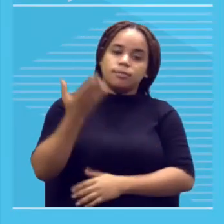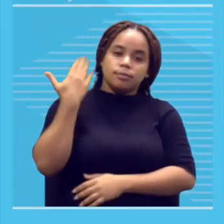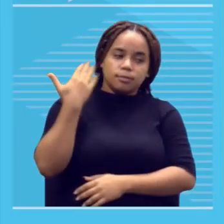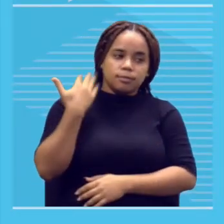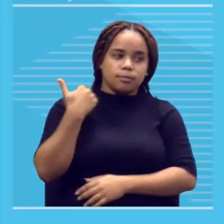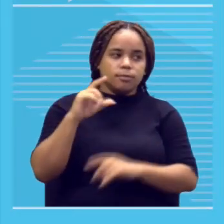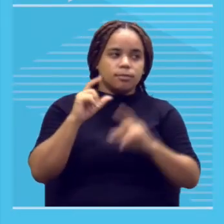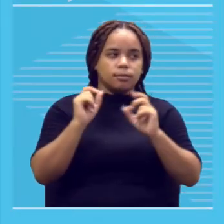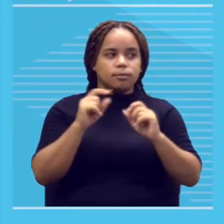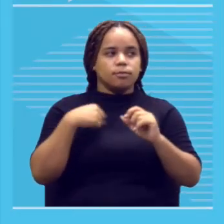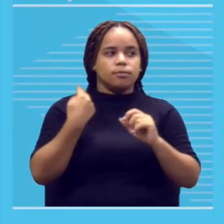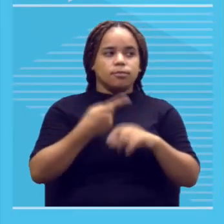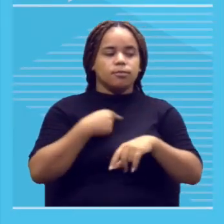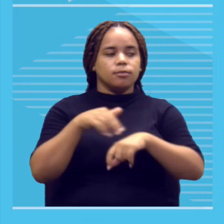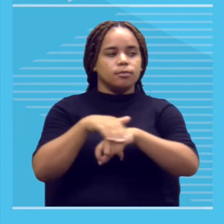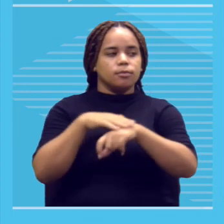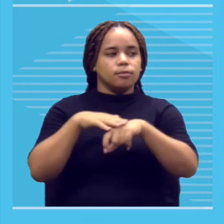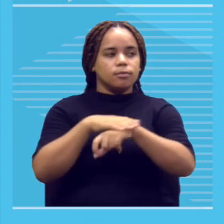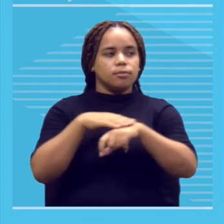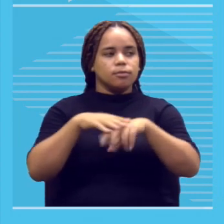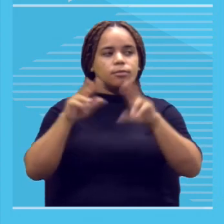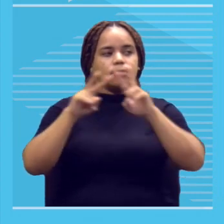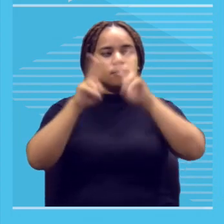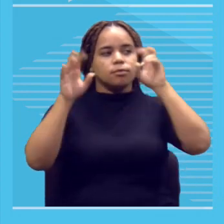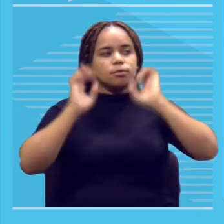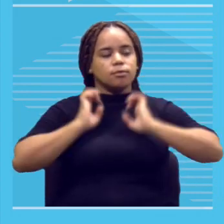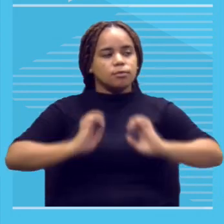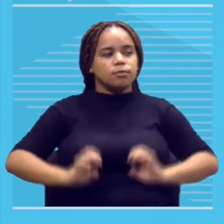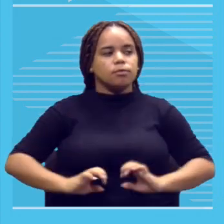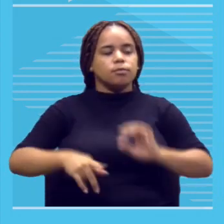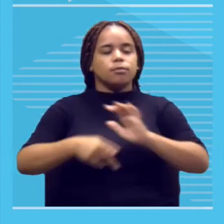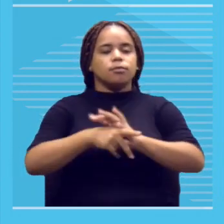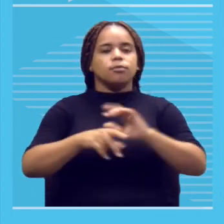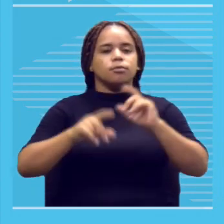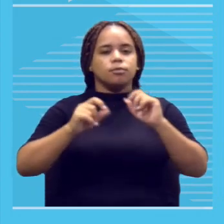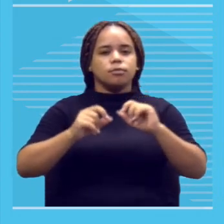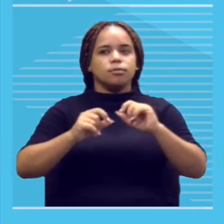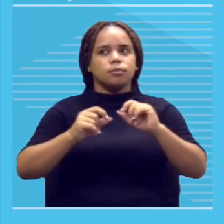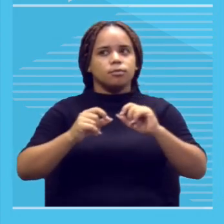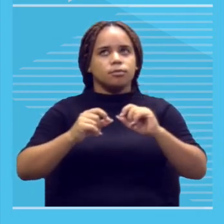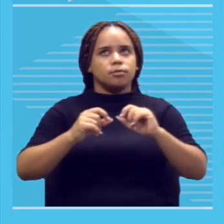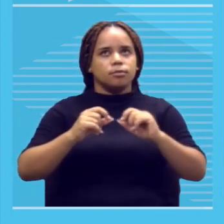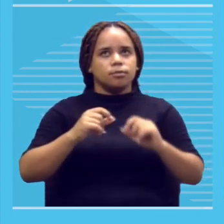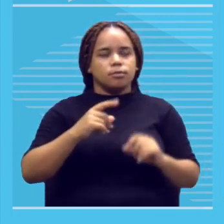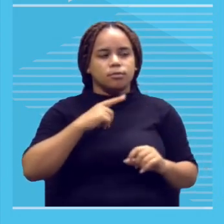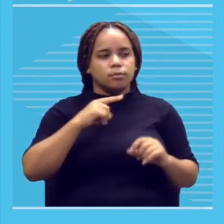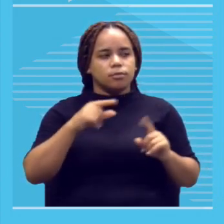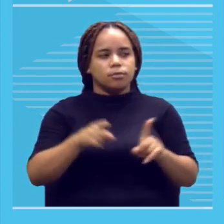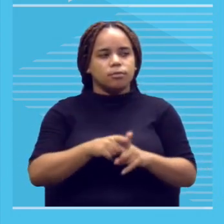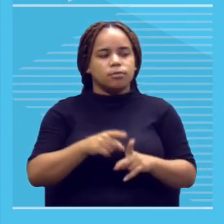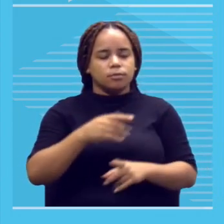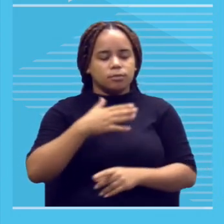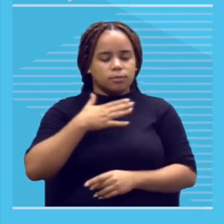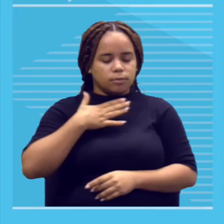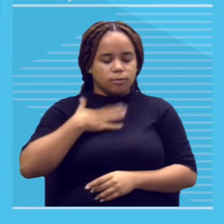nós conversamos sobre a ética no Islamismo até escrever aqui